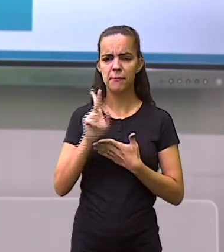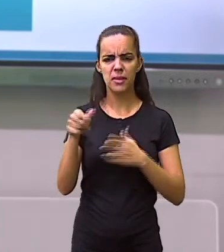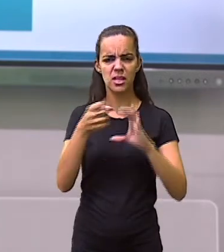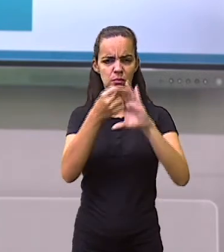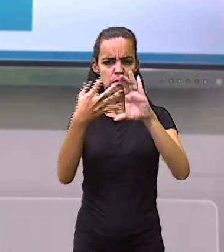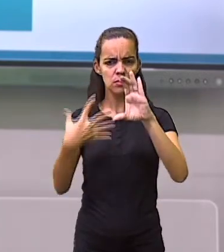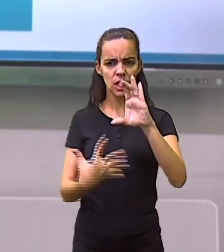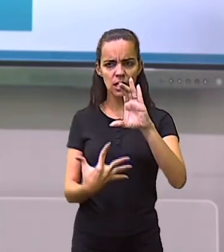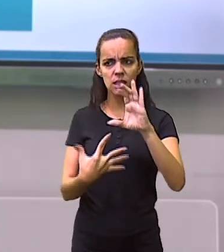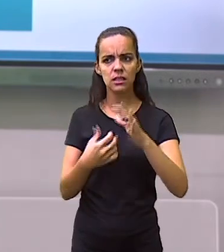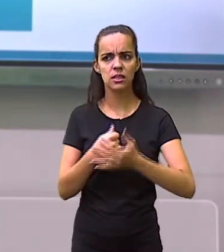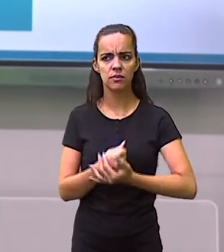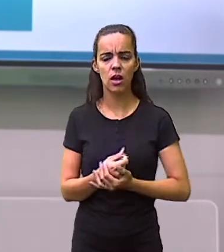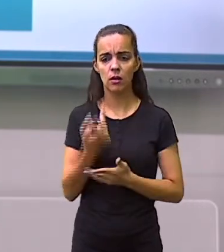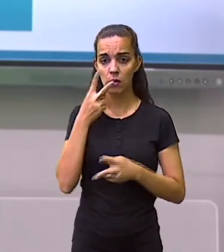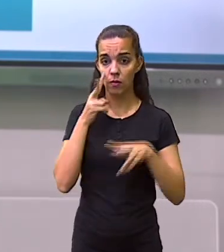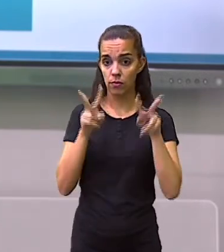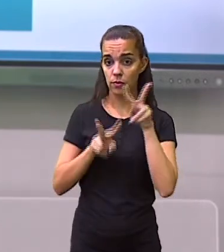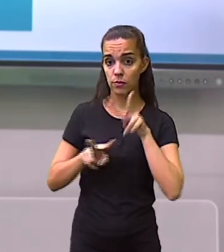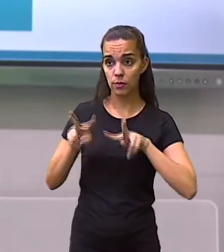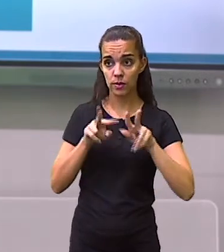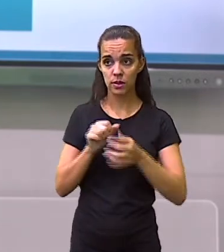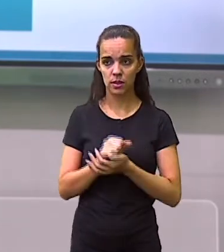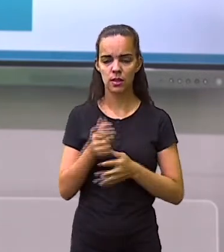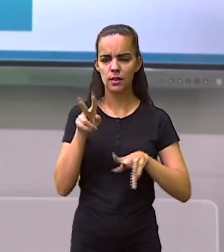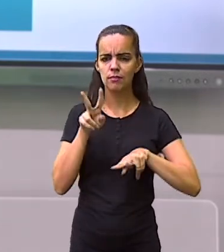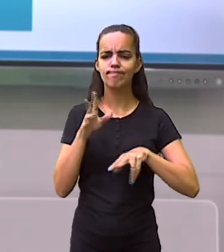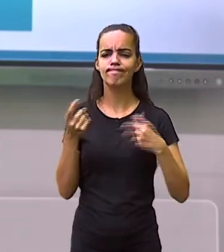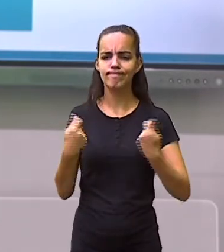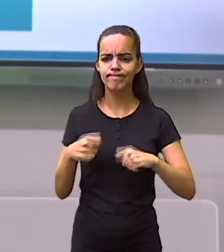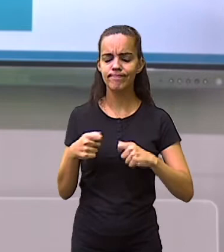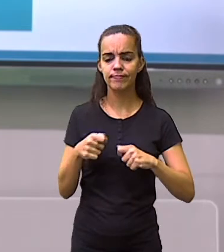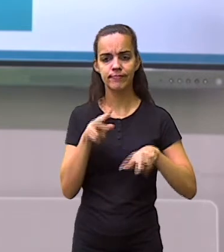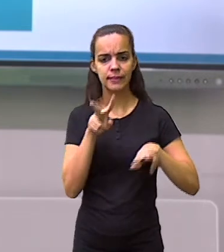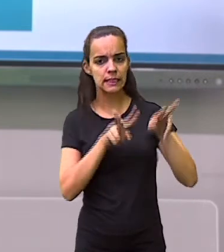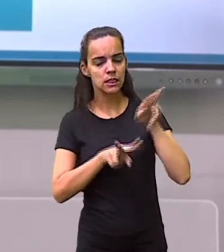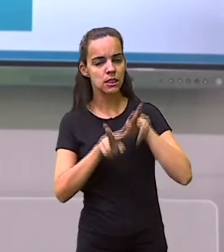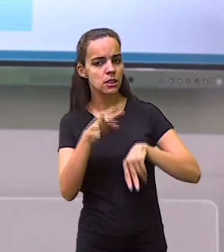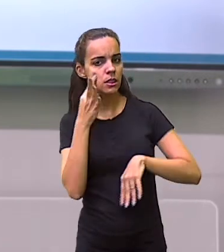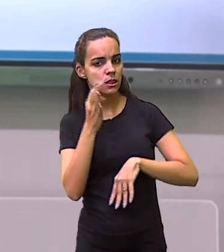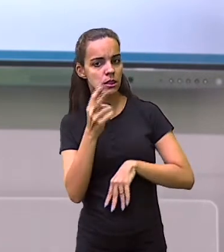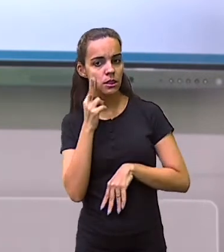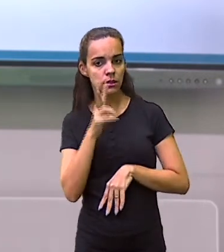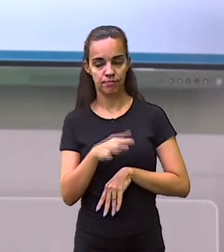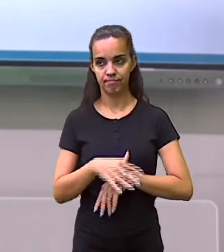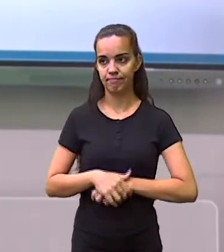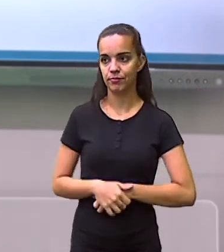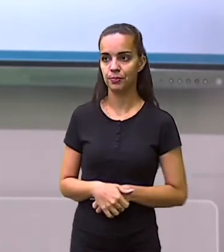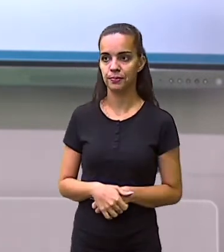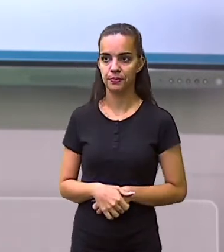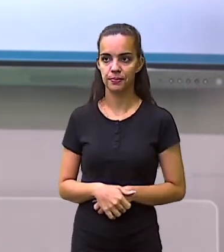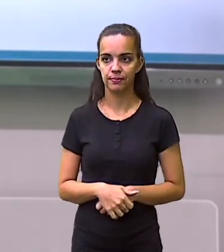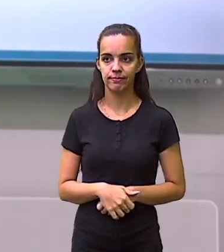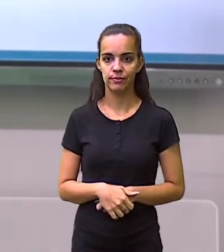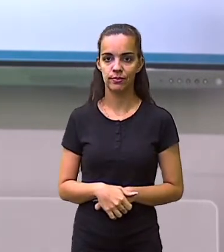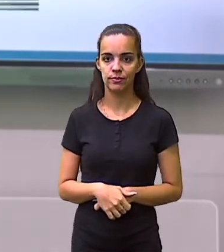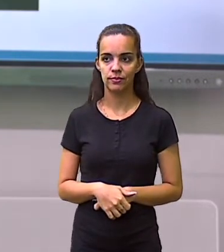características? Vamos observar e analisar a situação a seguir.